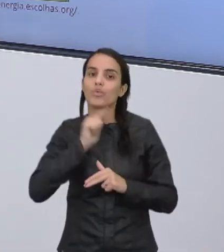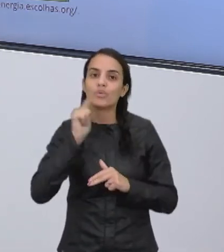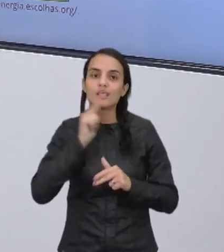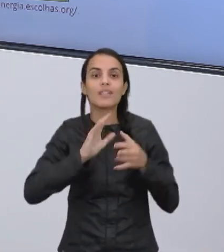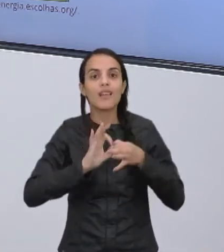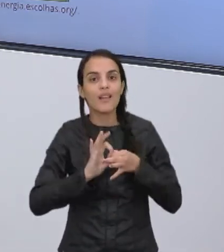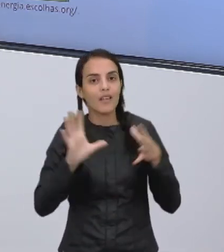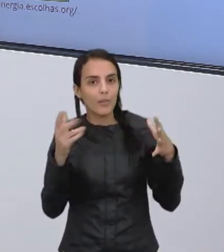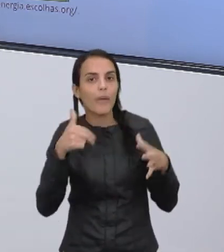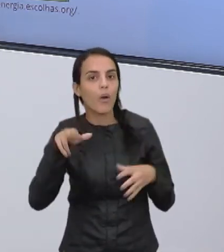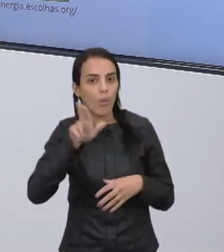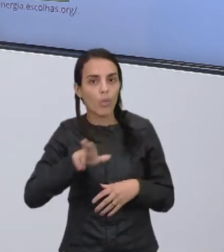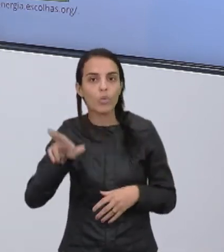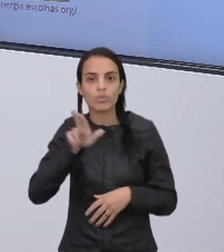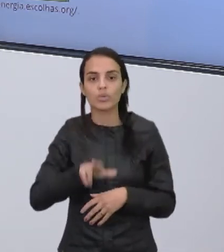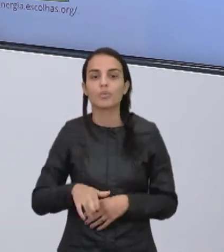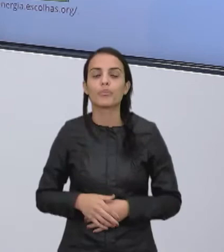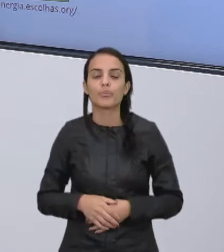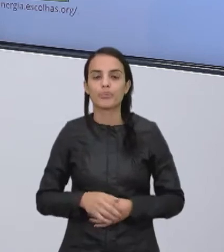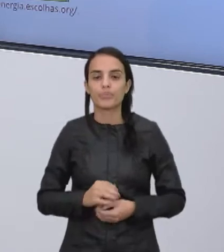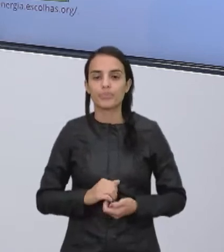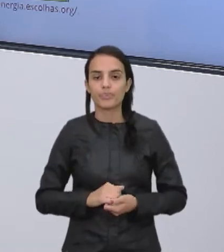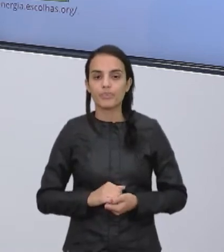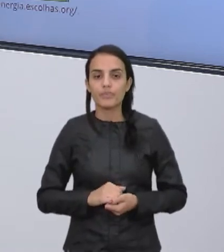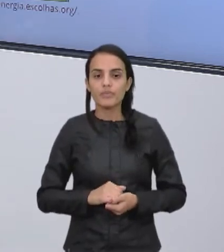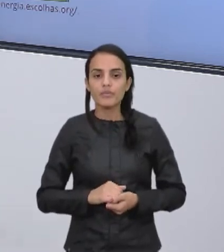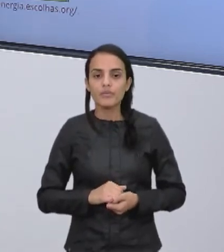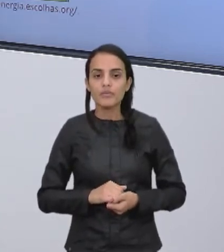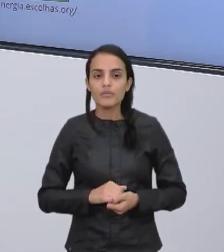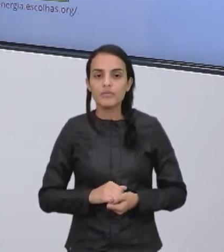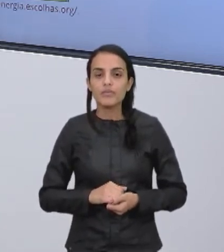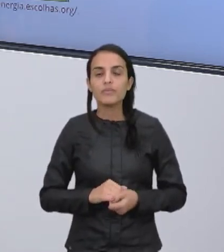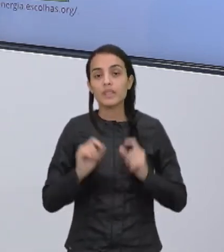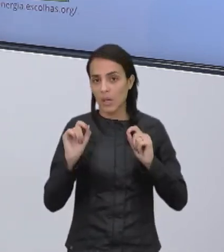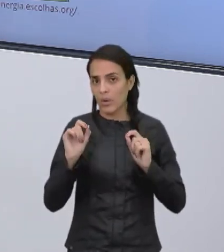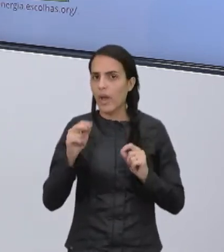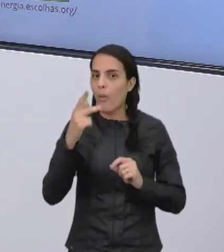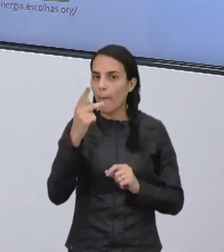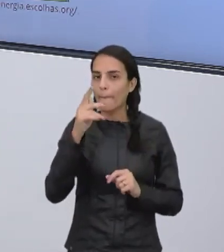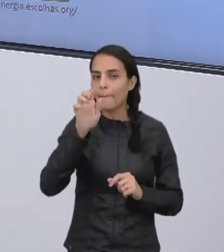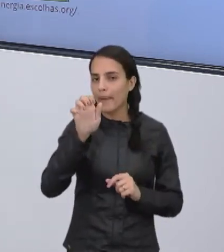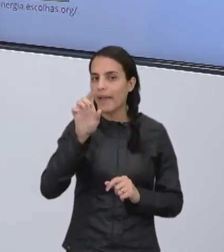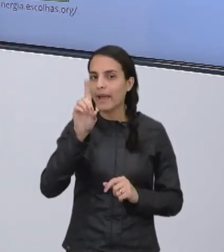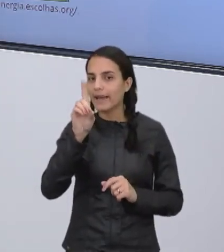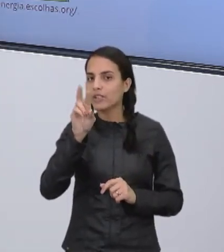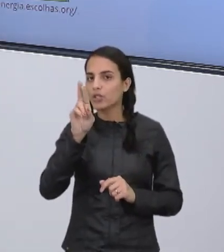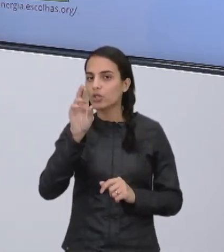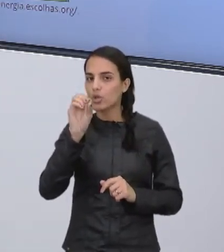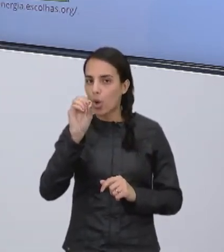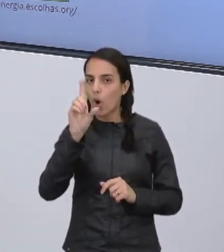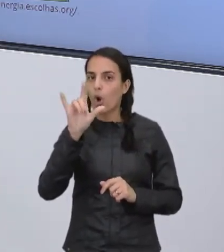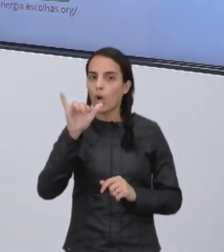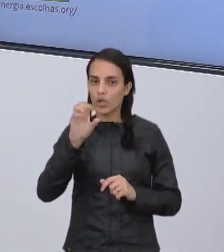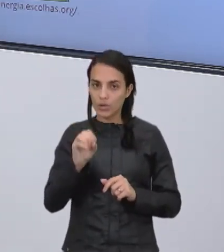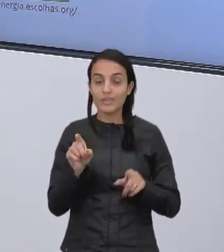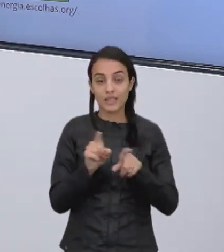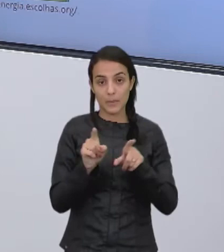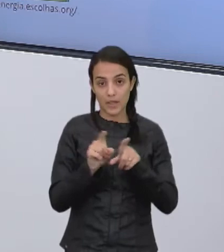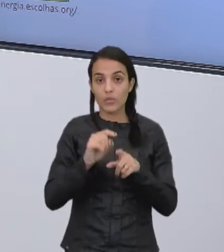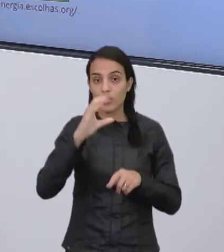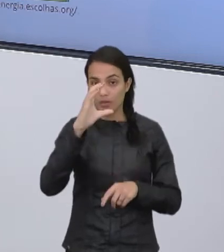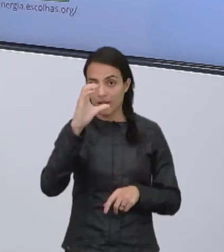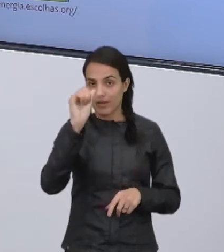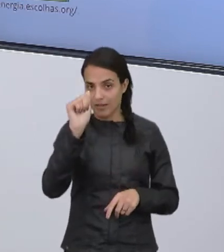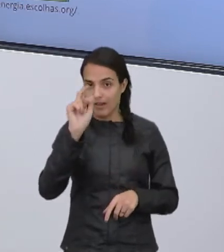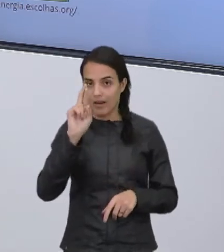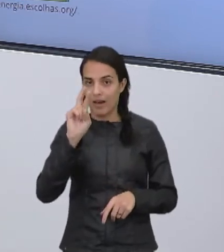disponível aí para servir como combustível, né? Que são o petróleo, que é a parte líquida, né? O carvão mineral, que é a parte sólida, e